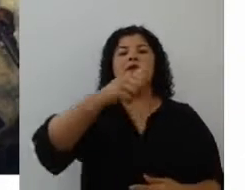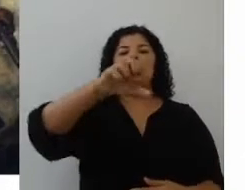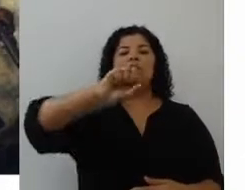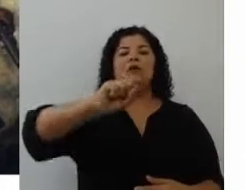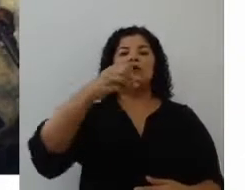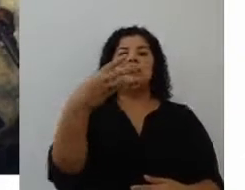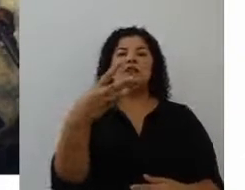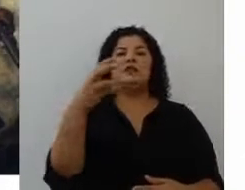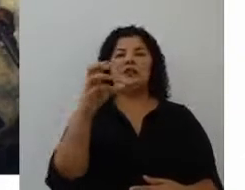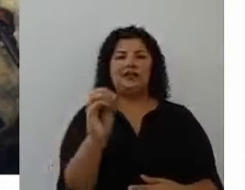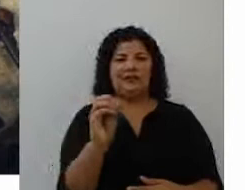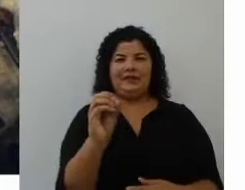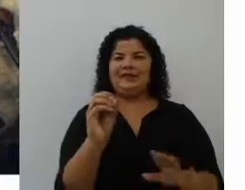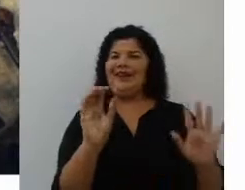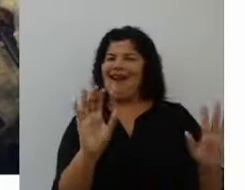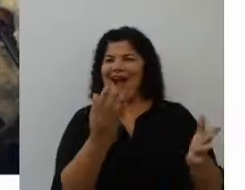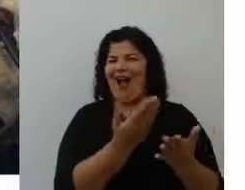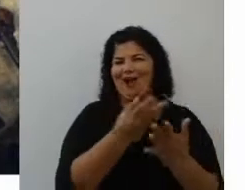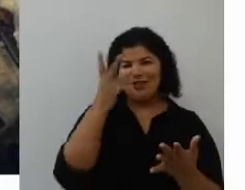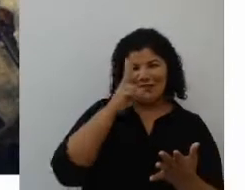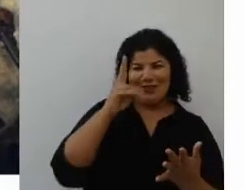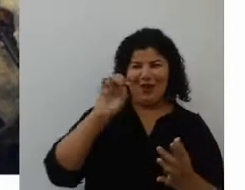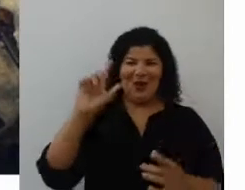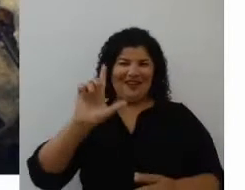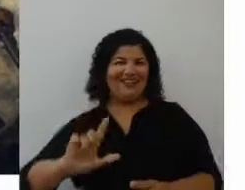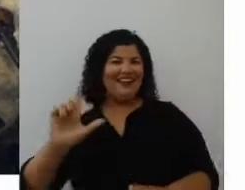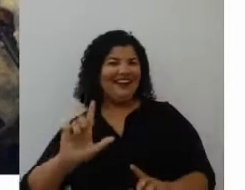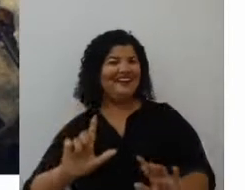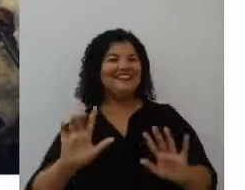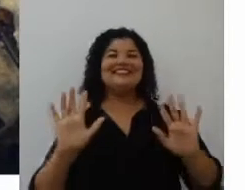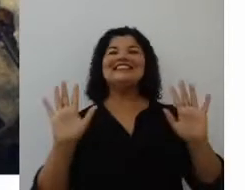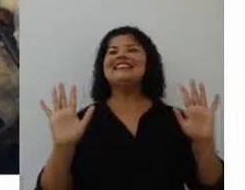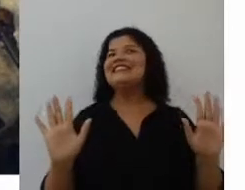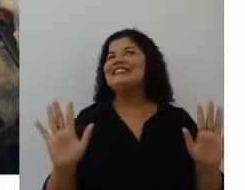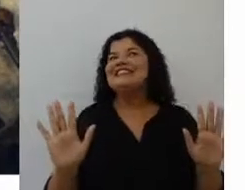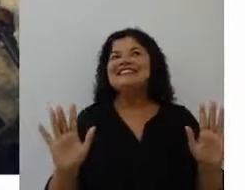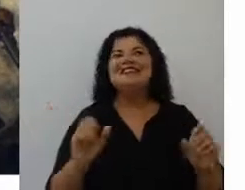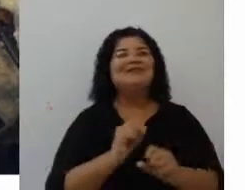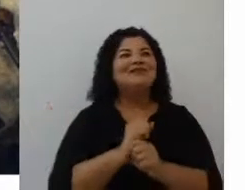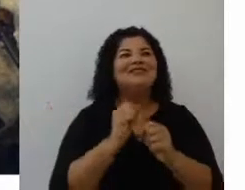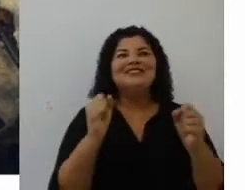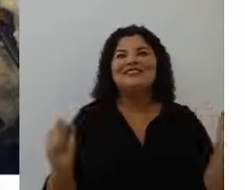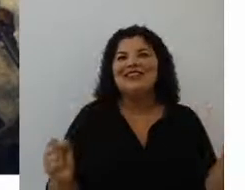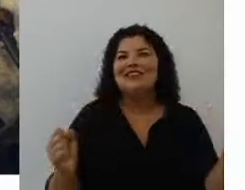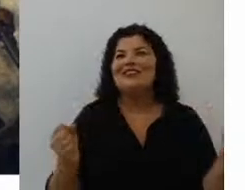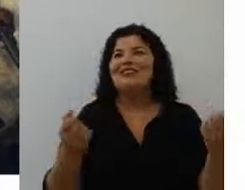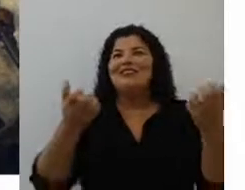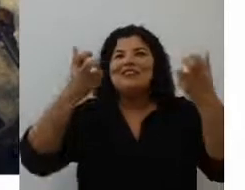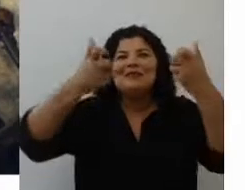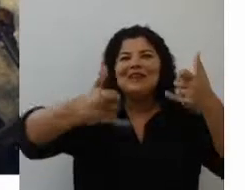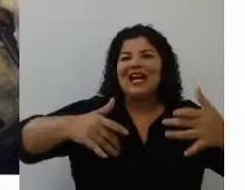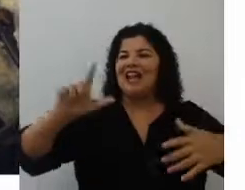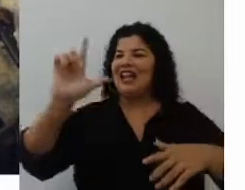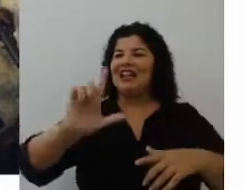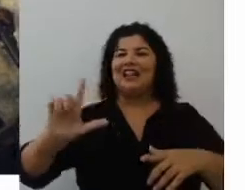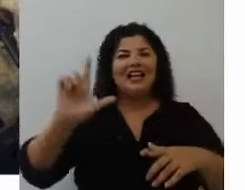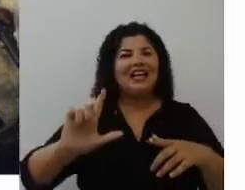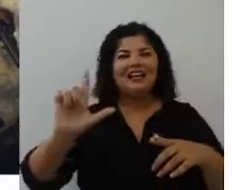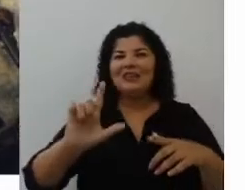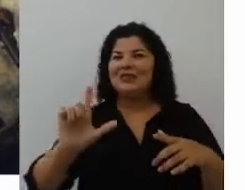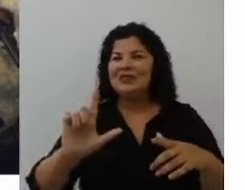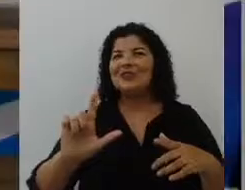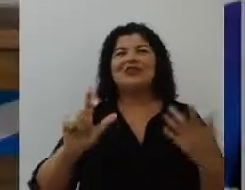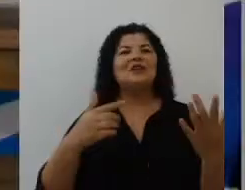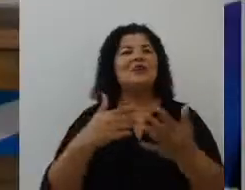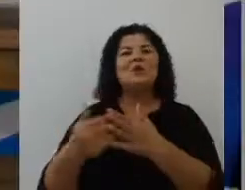Luiz, aula é de história ou aula de literatura? Gente, é impossível a gente falar de literatura, não importa o